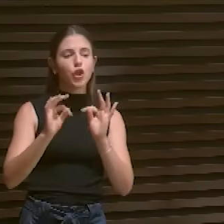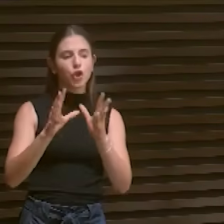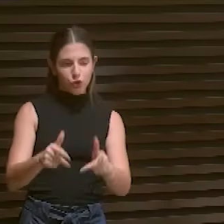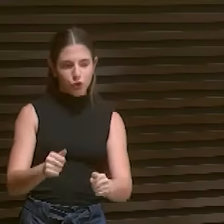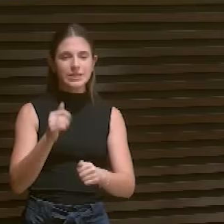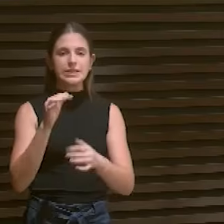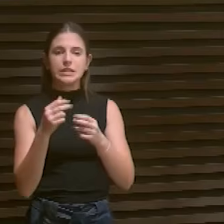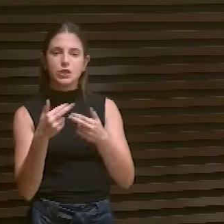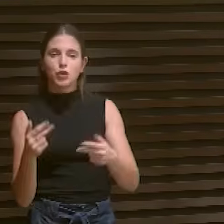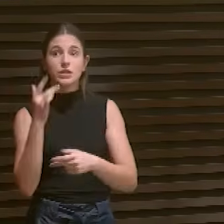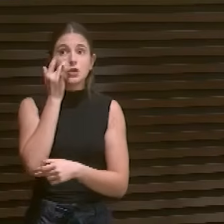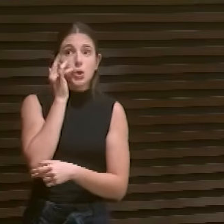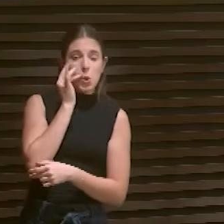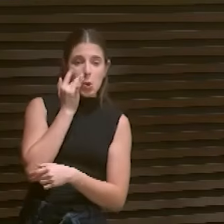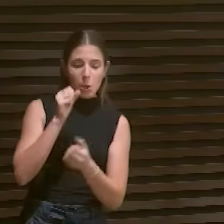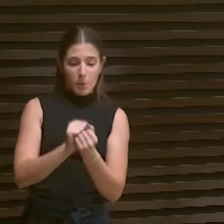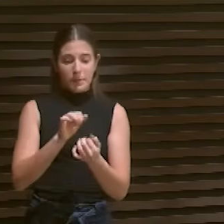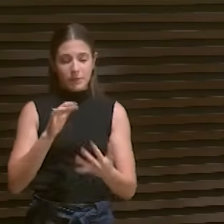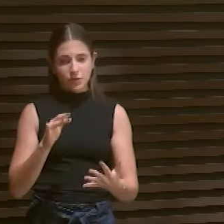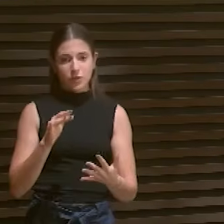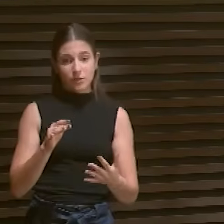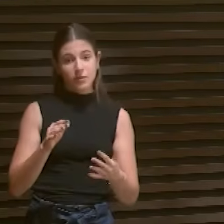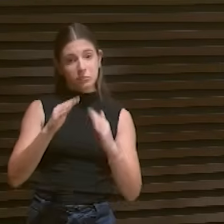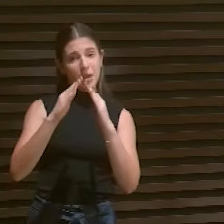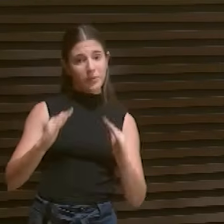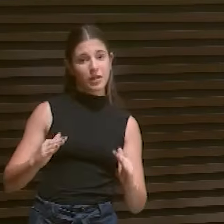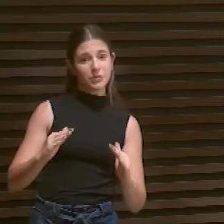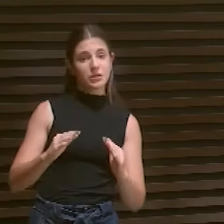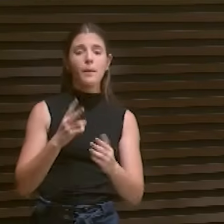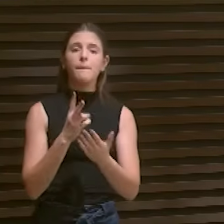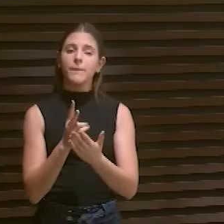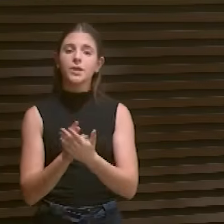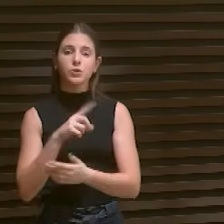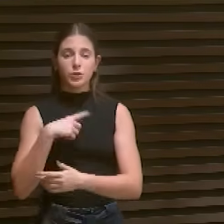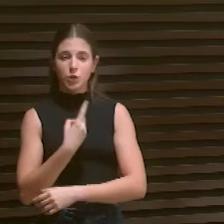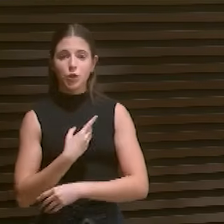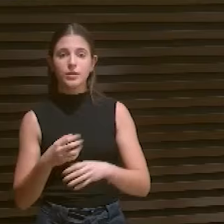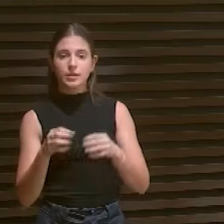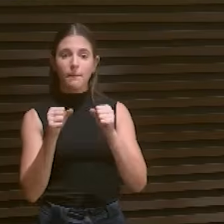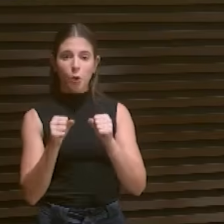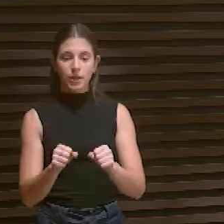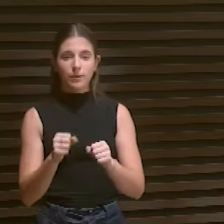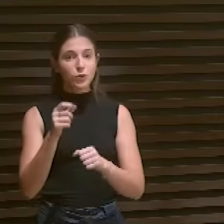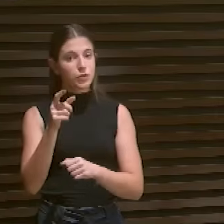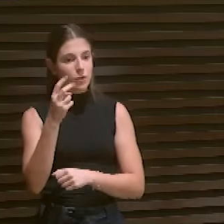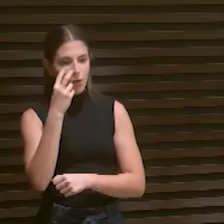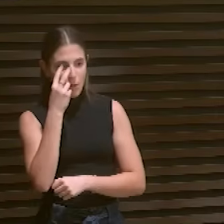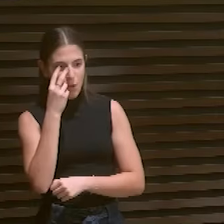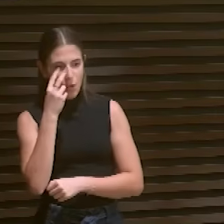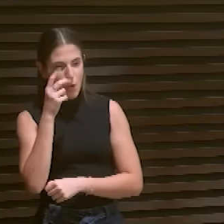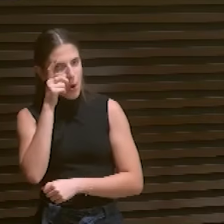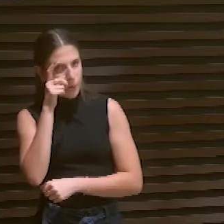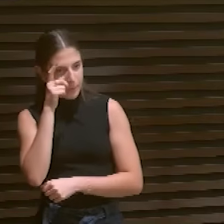Embora possamos apreciá-las, as pirâmides nunca serviram ao seu propósito original. E elas ilustram